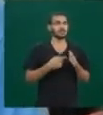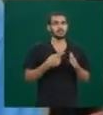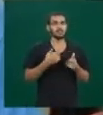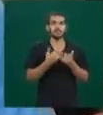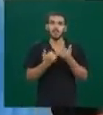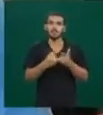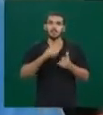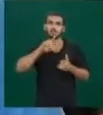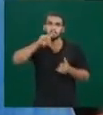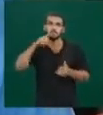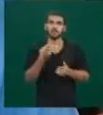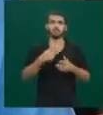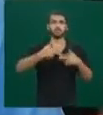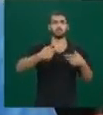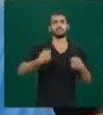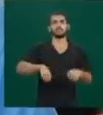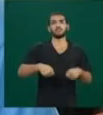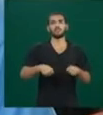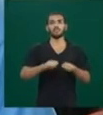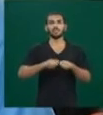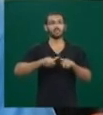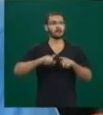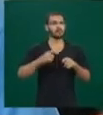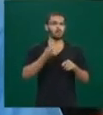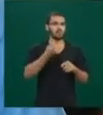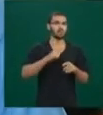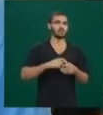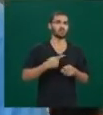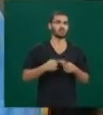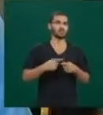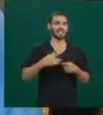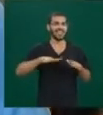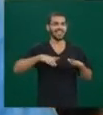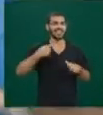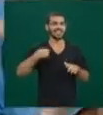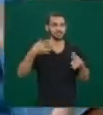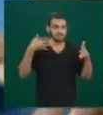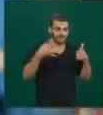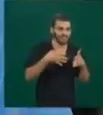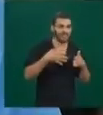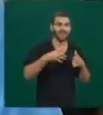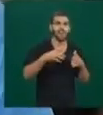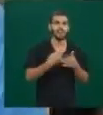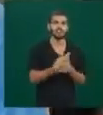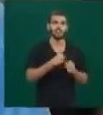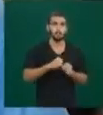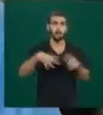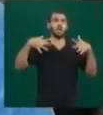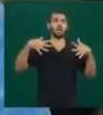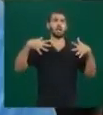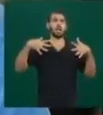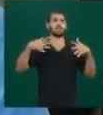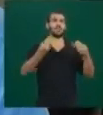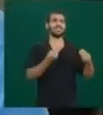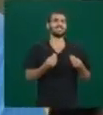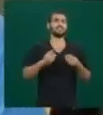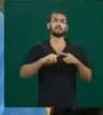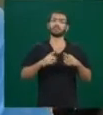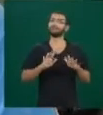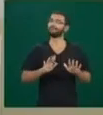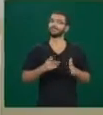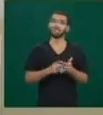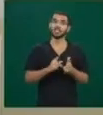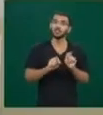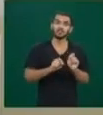coisas que, quando a gente não presta atenção nelas, elas parece que se tornam muitas e, na verdade, não